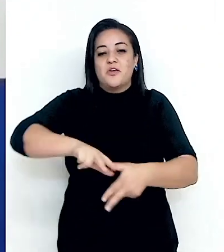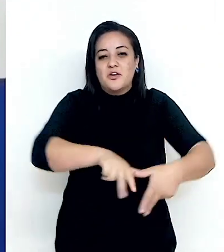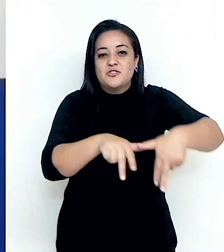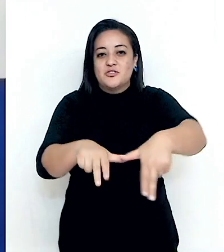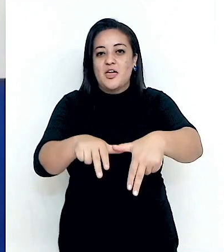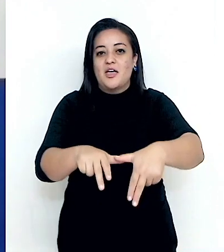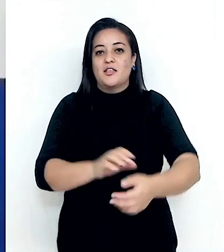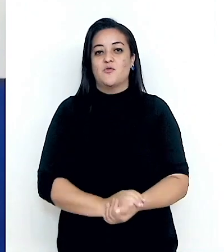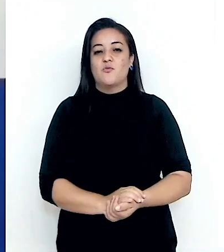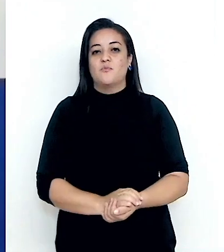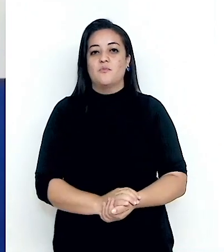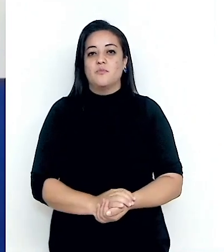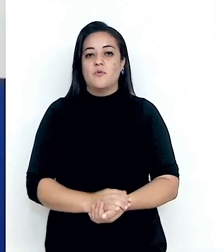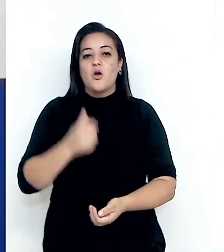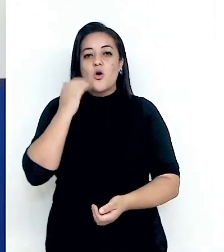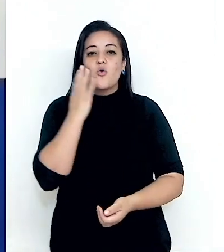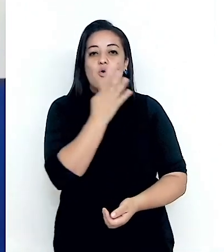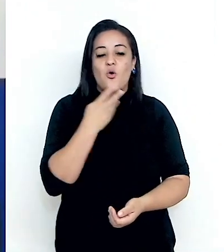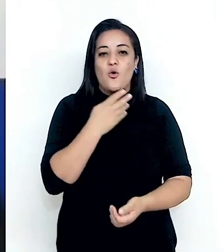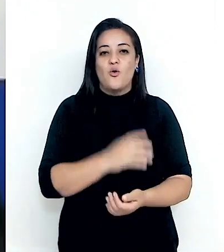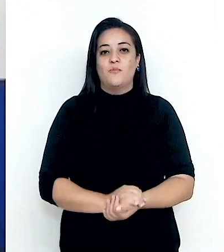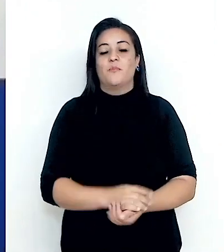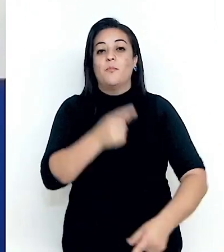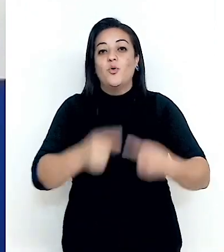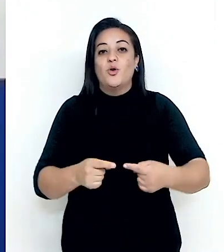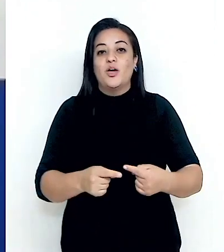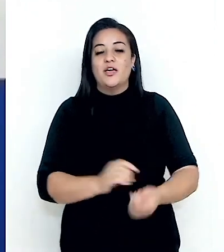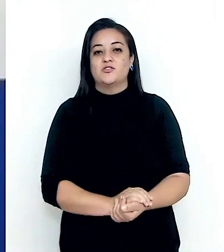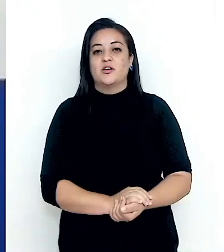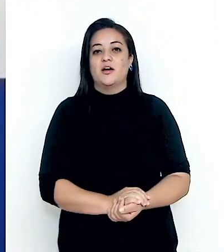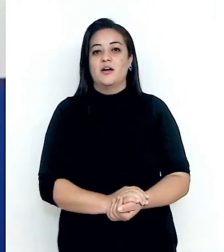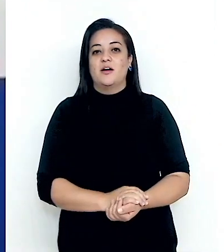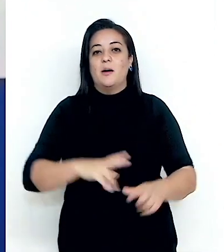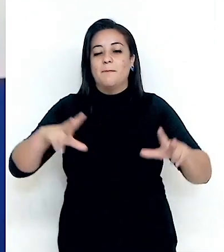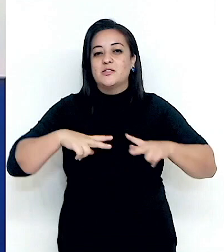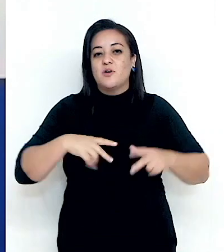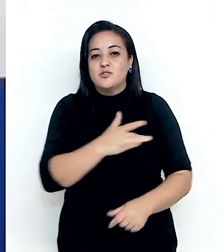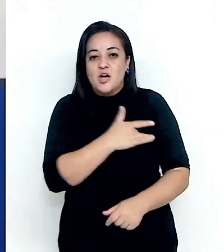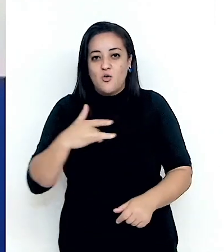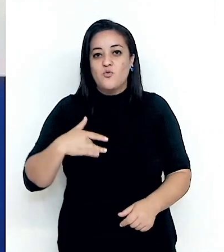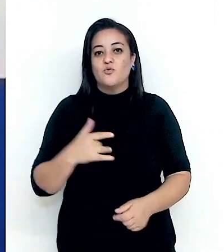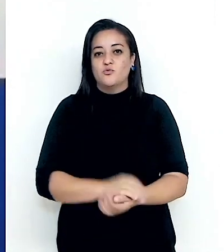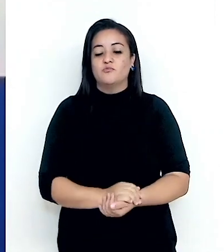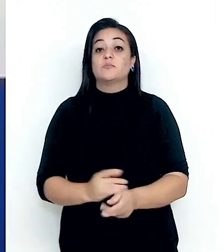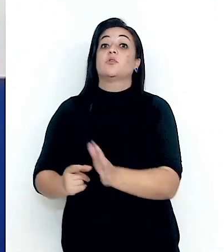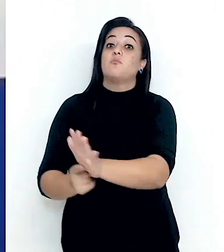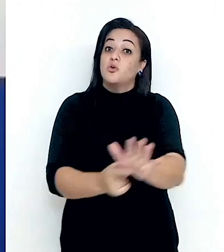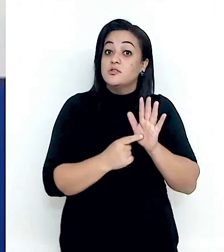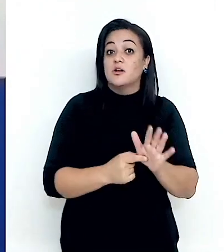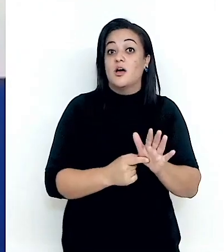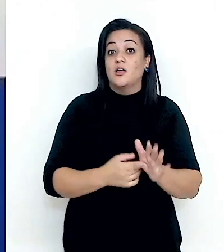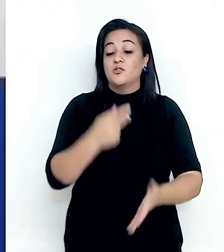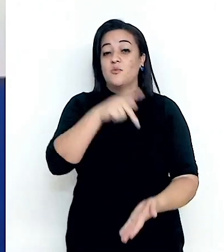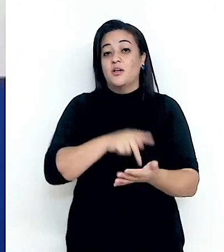raça, política de pessoal, saúde, estão se impondo, como uma realidade